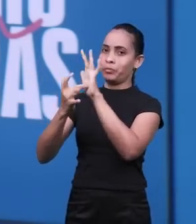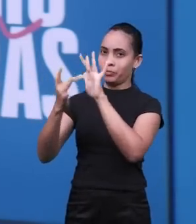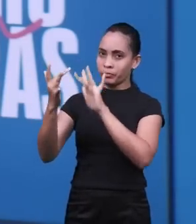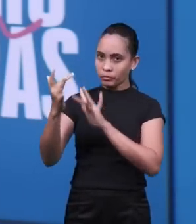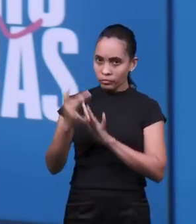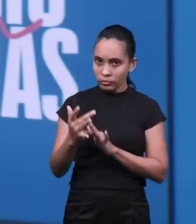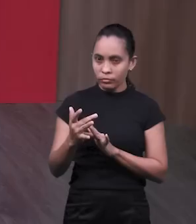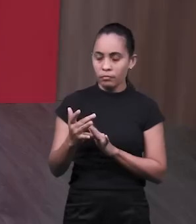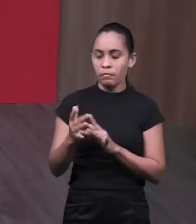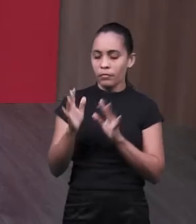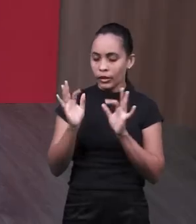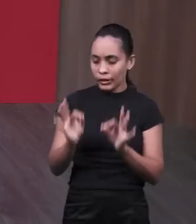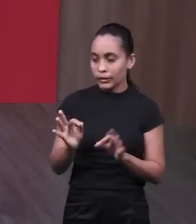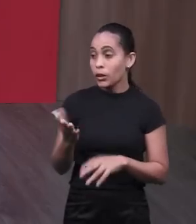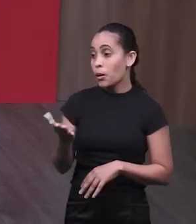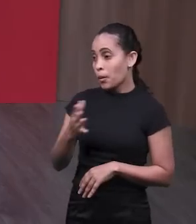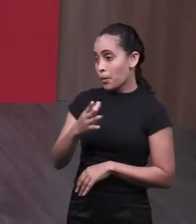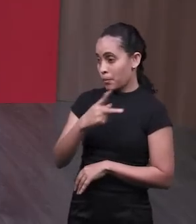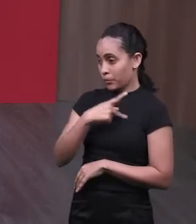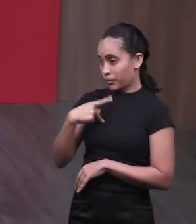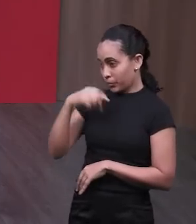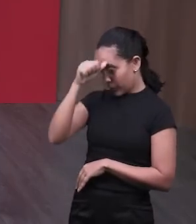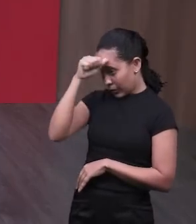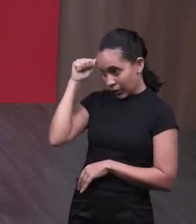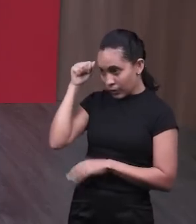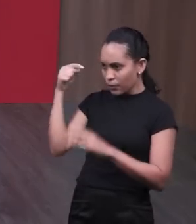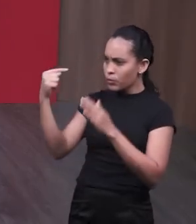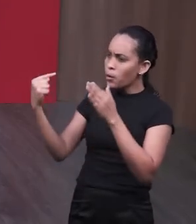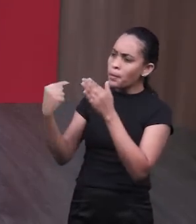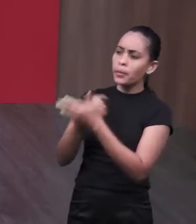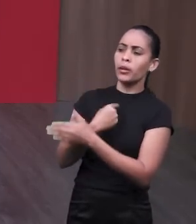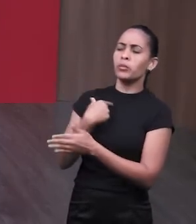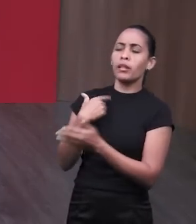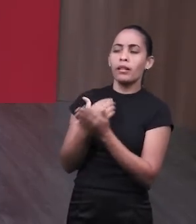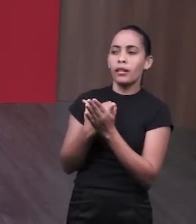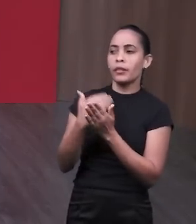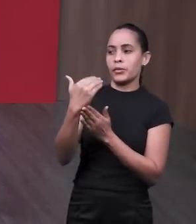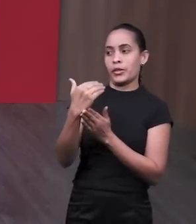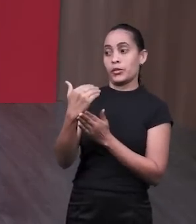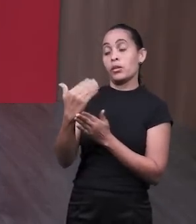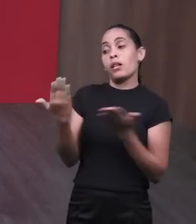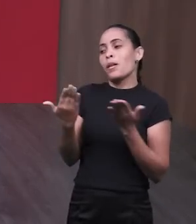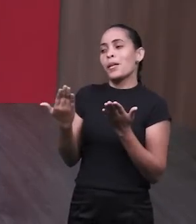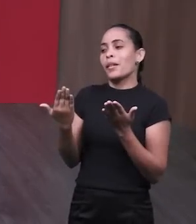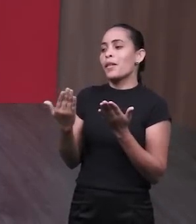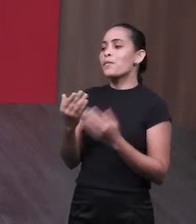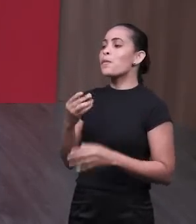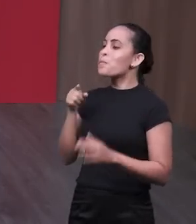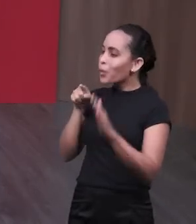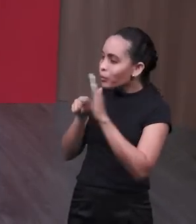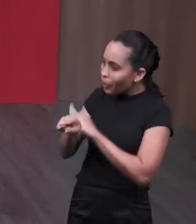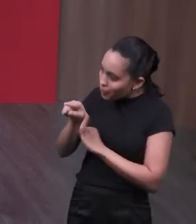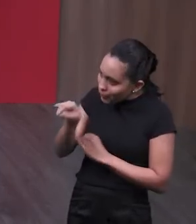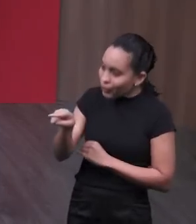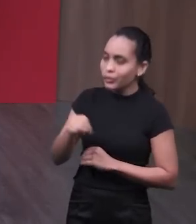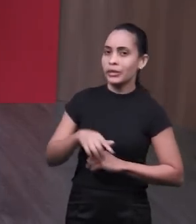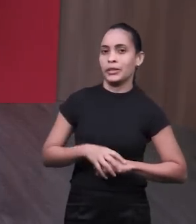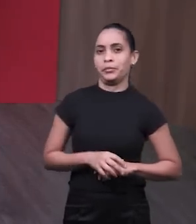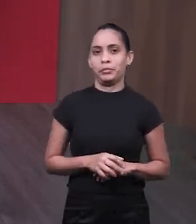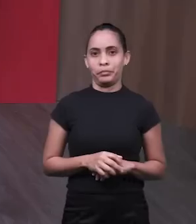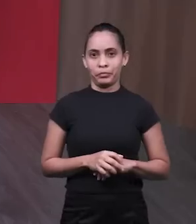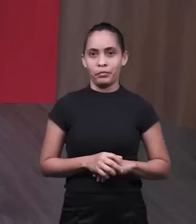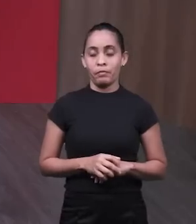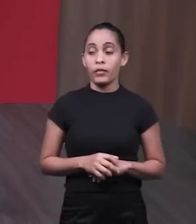a Jesus. Sérgio, agora você me fez uma pergunta no começo. Eu não me esqueci não, agora eu vou devolver. Amém. Conta